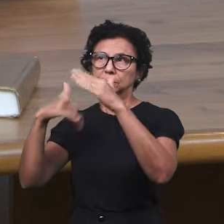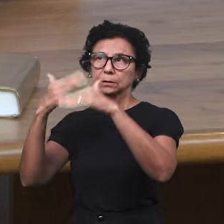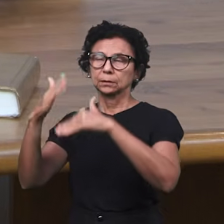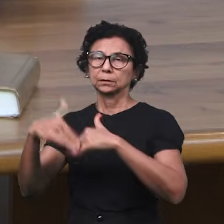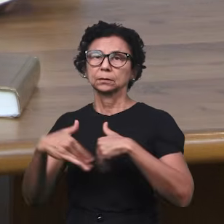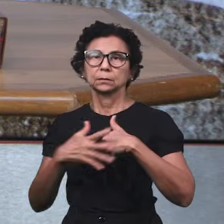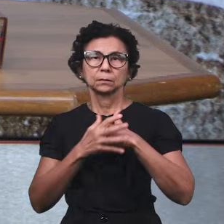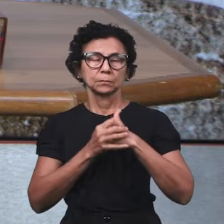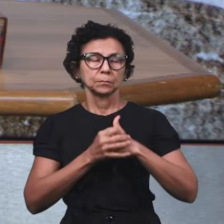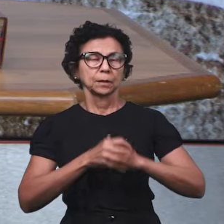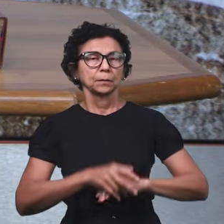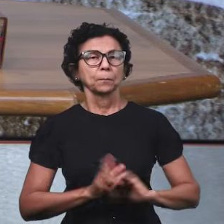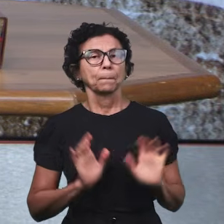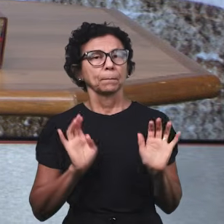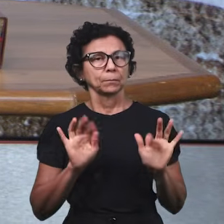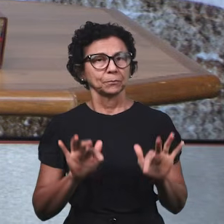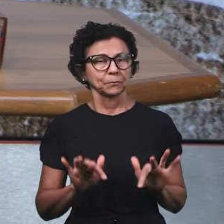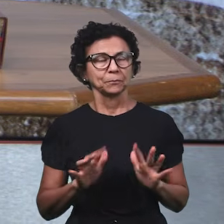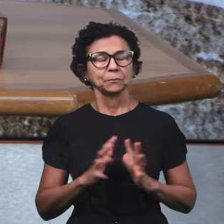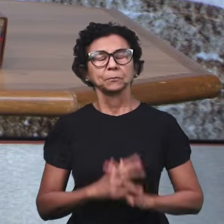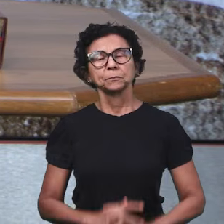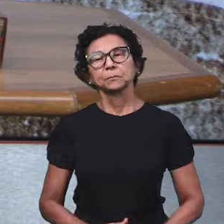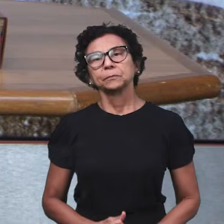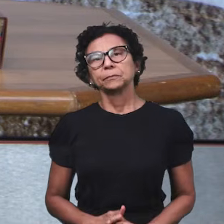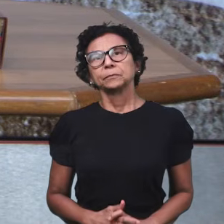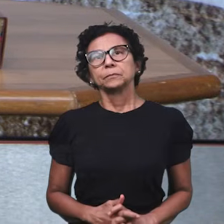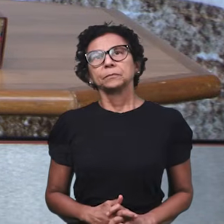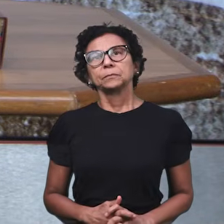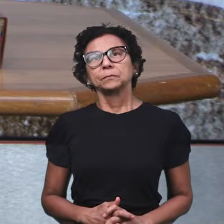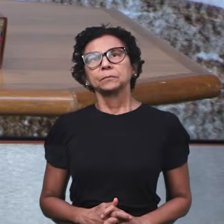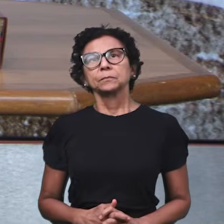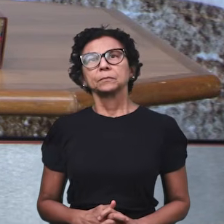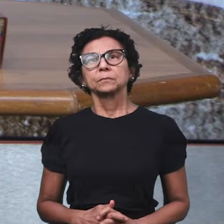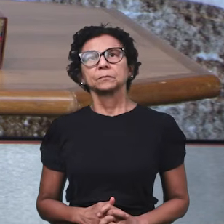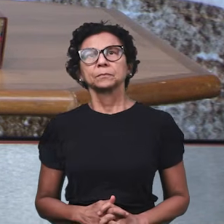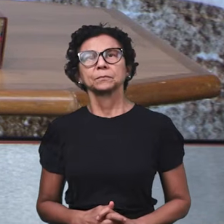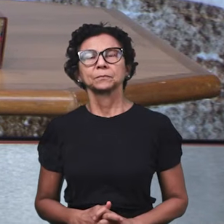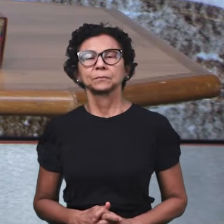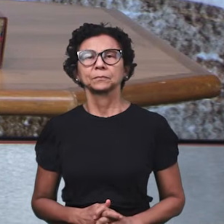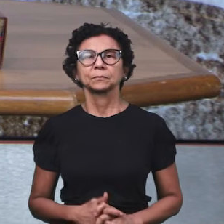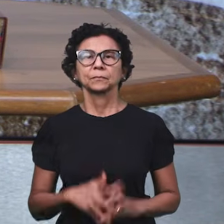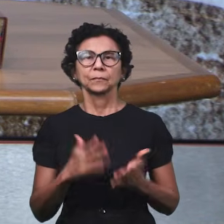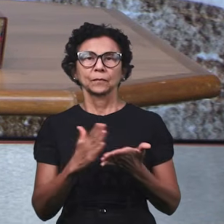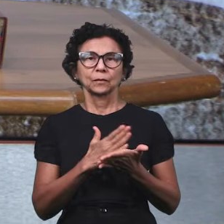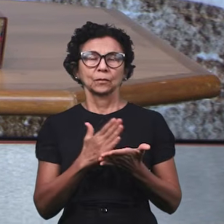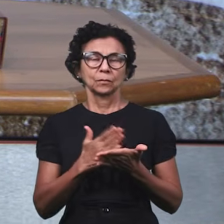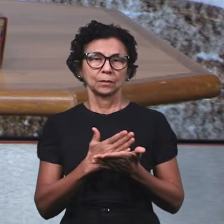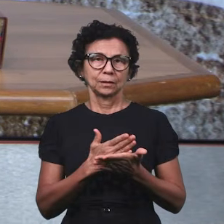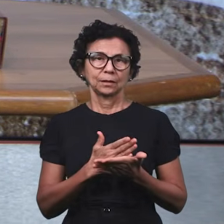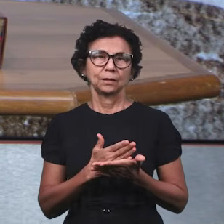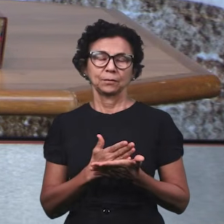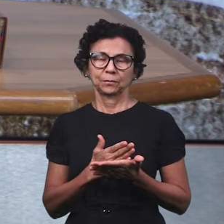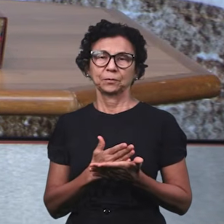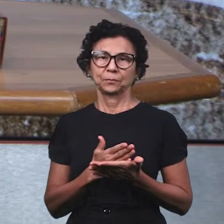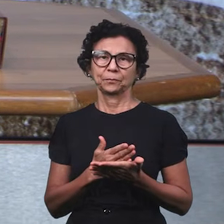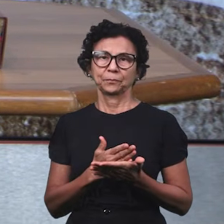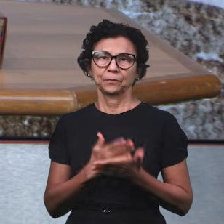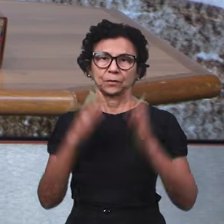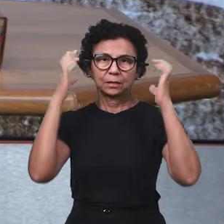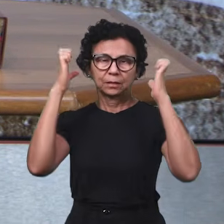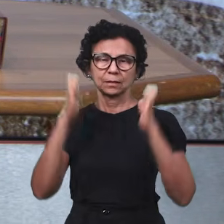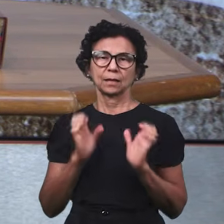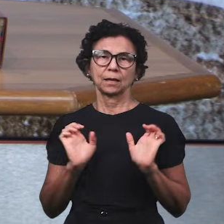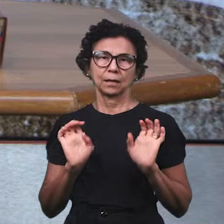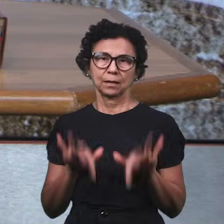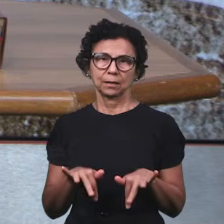Amém? Encerramos então, irmãos, a leitura de mais um livro da Bíblia. Fizemos a leitura do